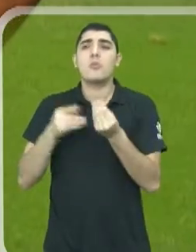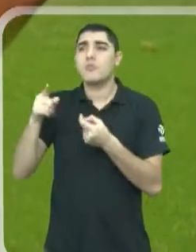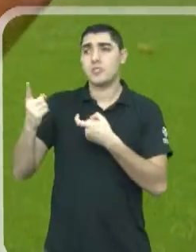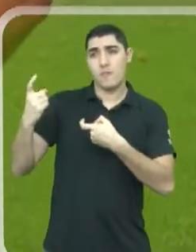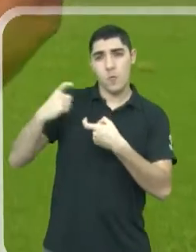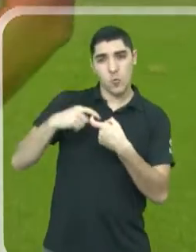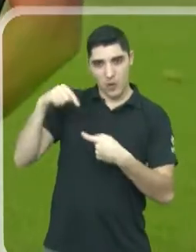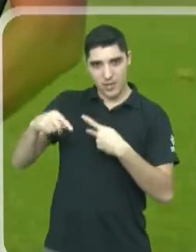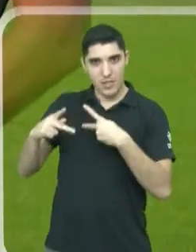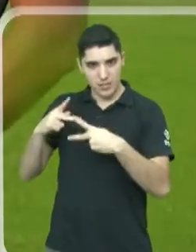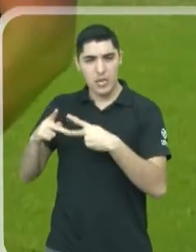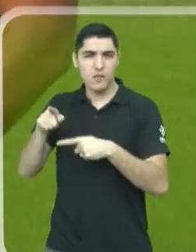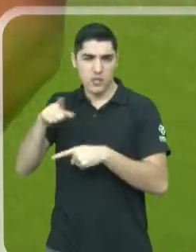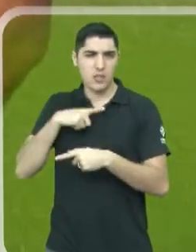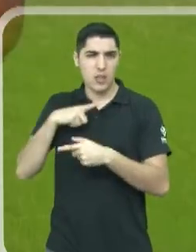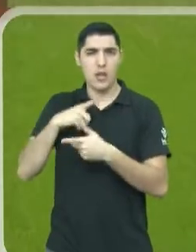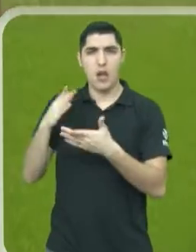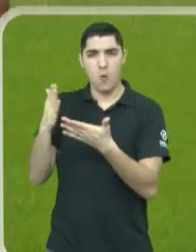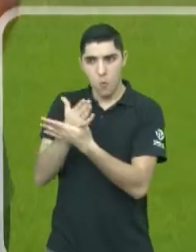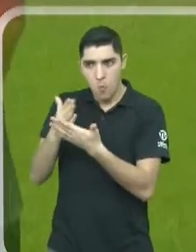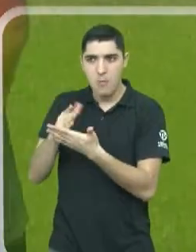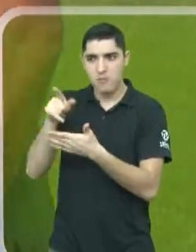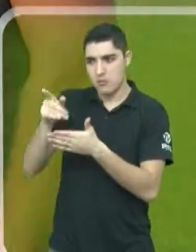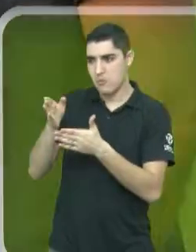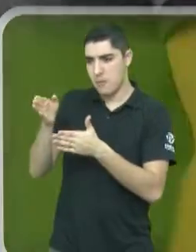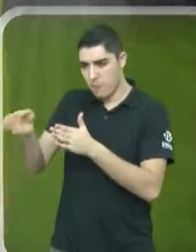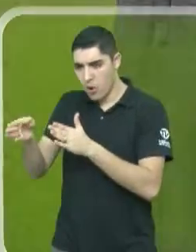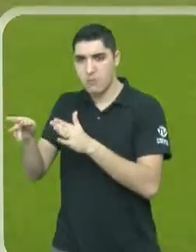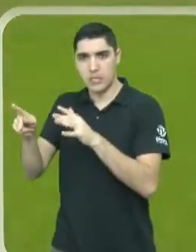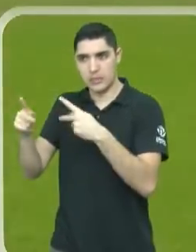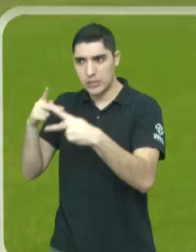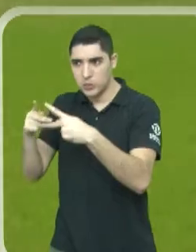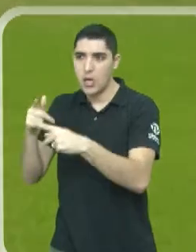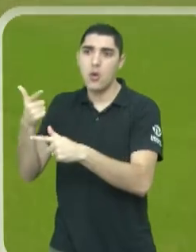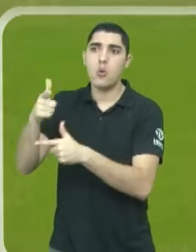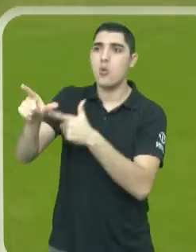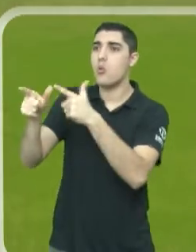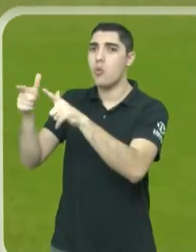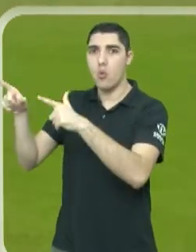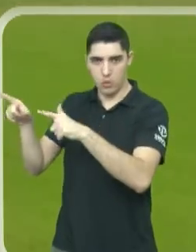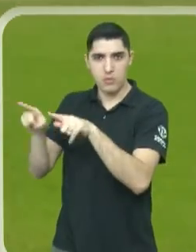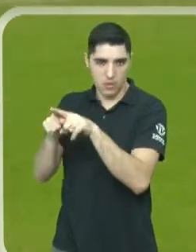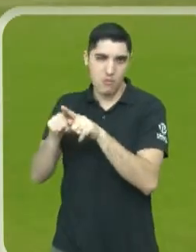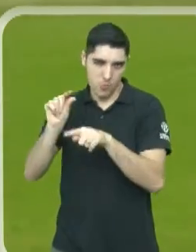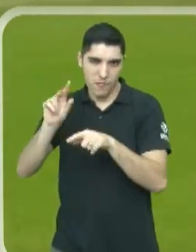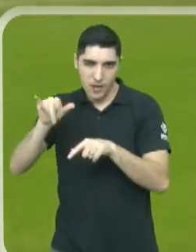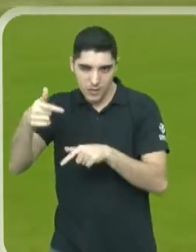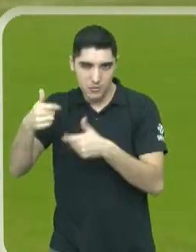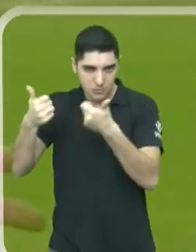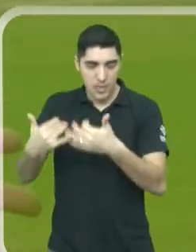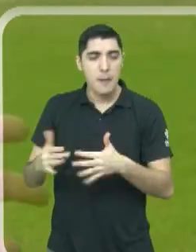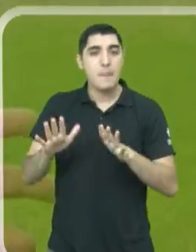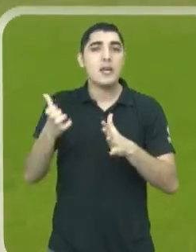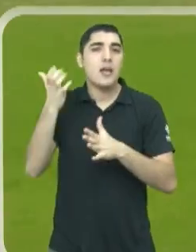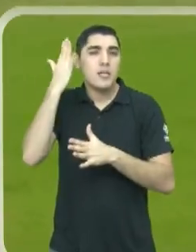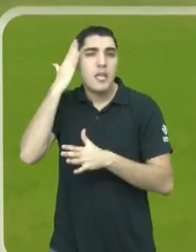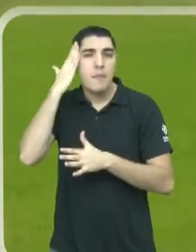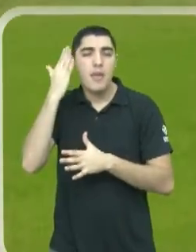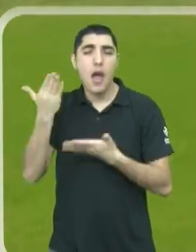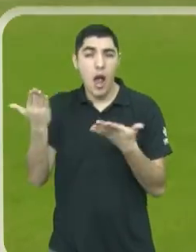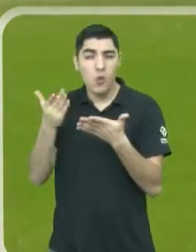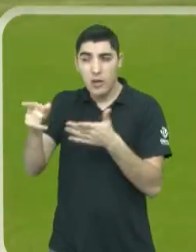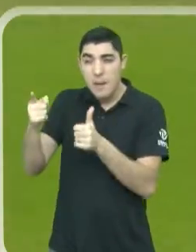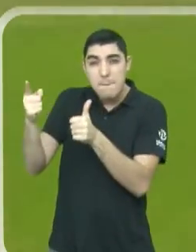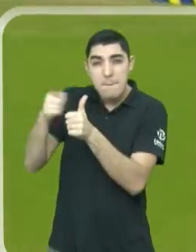teve algumas passagens pelo São Sim. José e também por clubes da região, já a gente vai falar sobre isso. Mas eu queria que você falasse justamente essa primeira